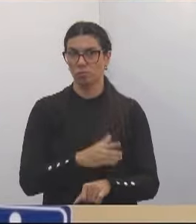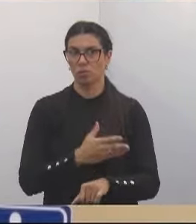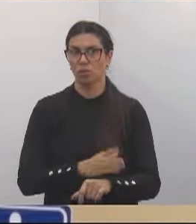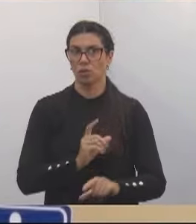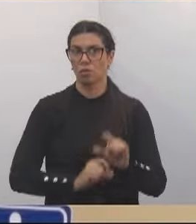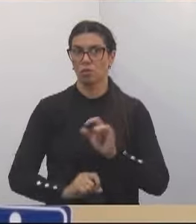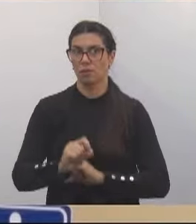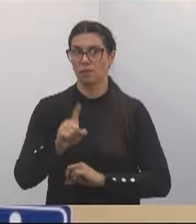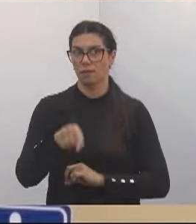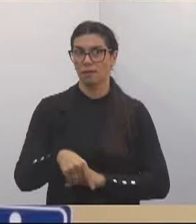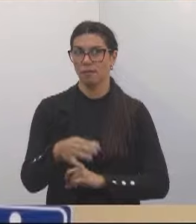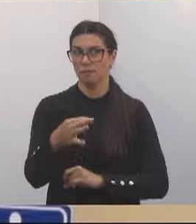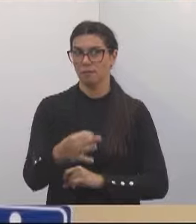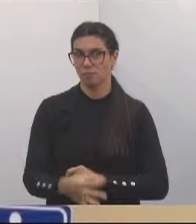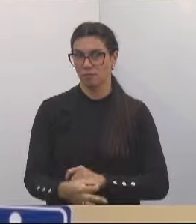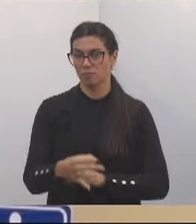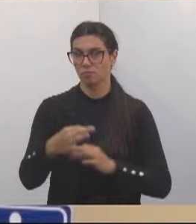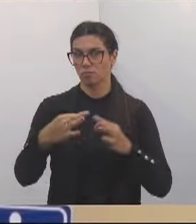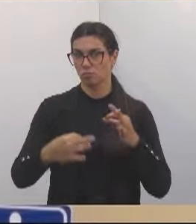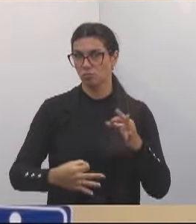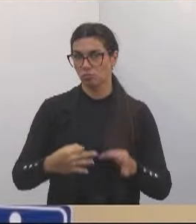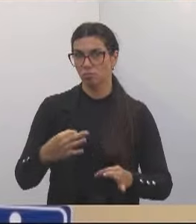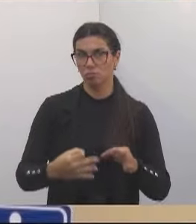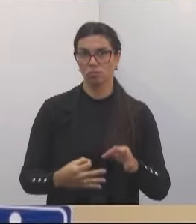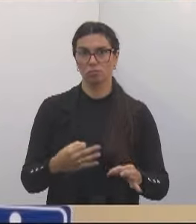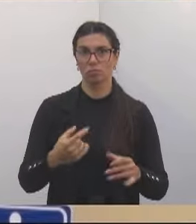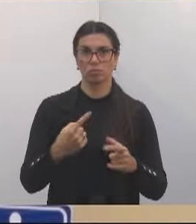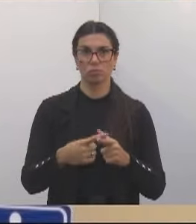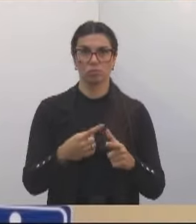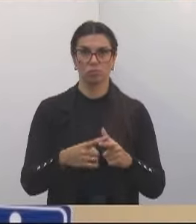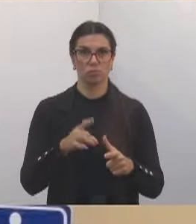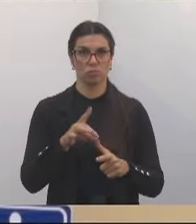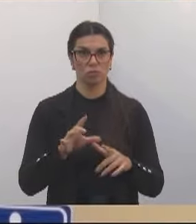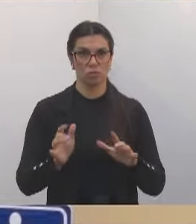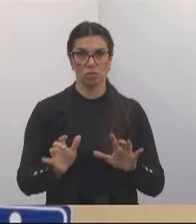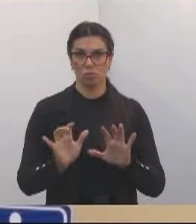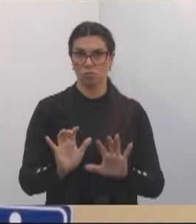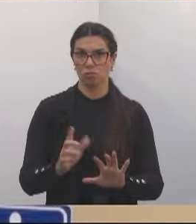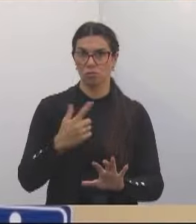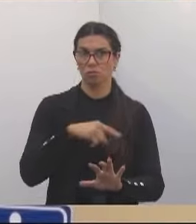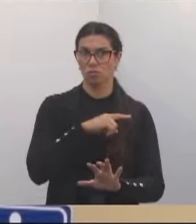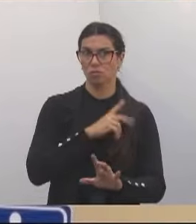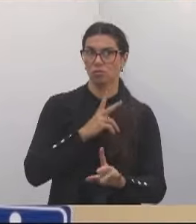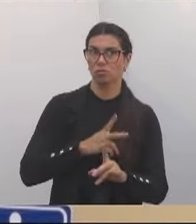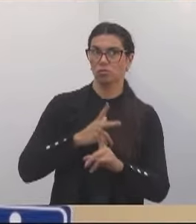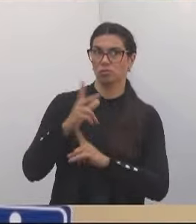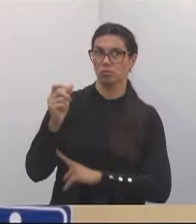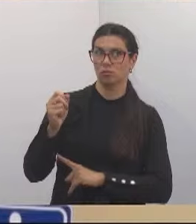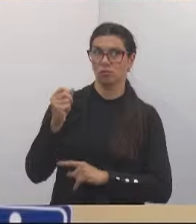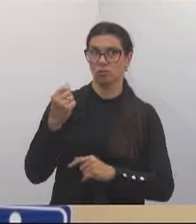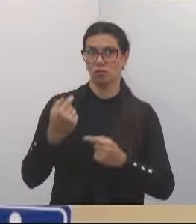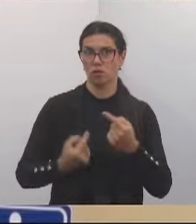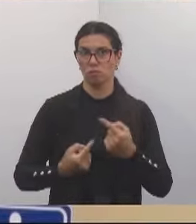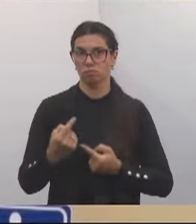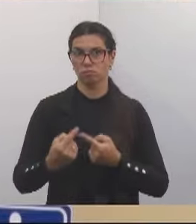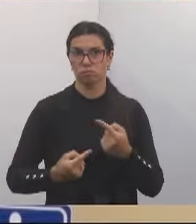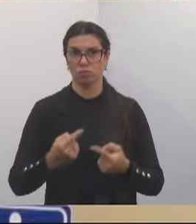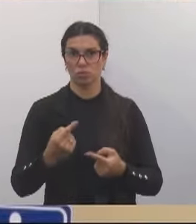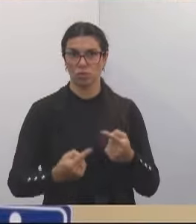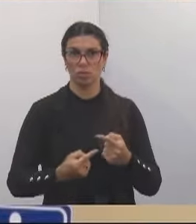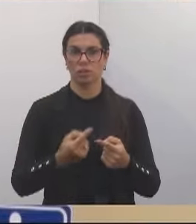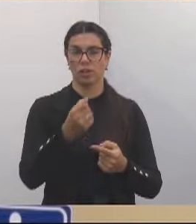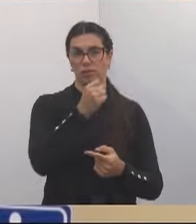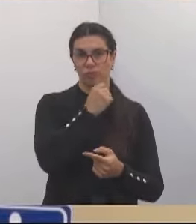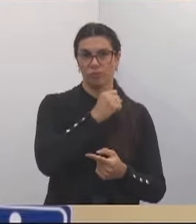que é certo, aquilo que é justo. Porque é só assim que nós vamos vencer essa politicagem, essa política